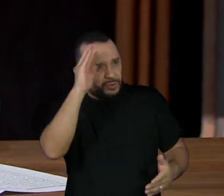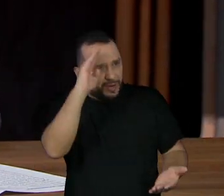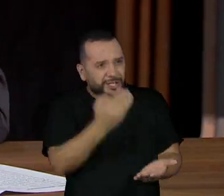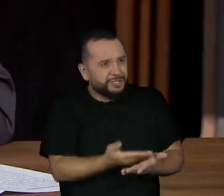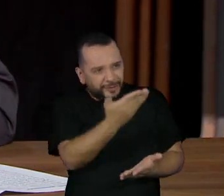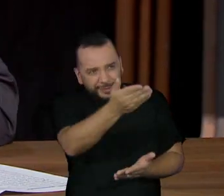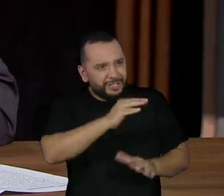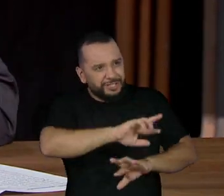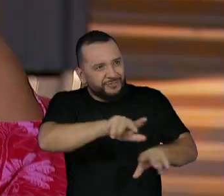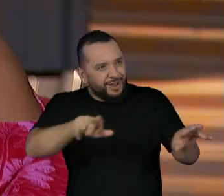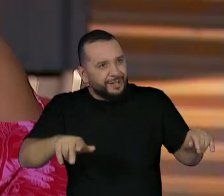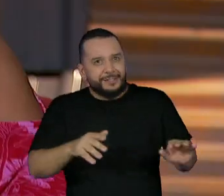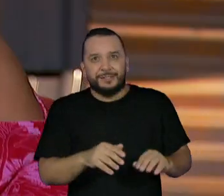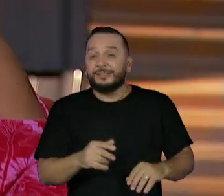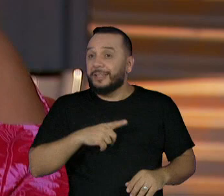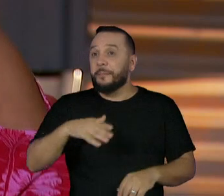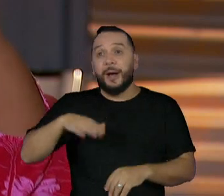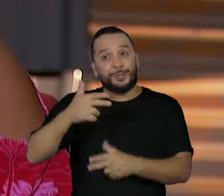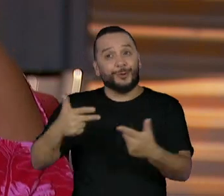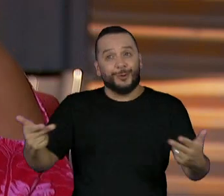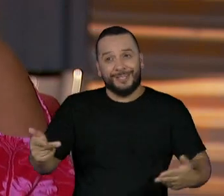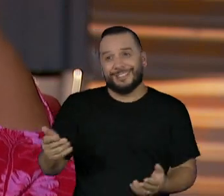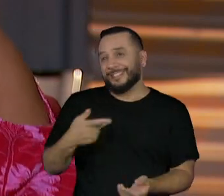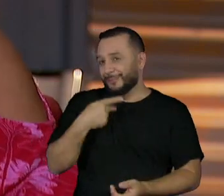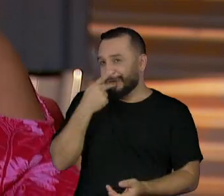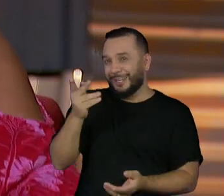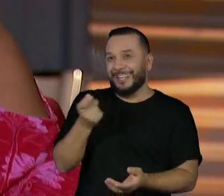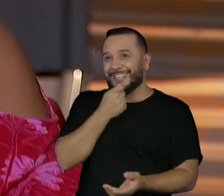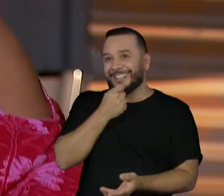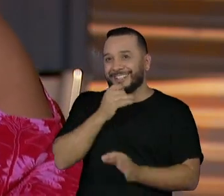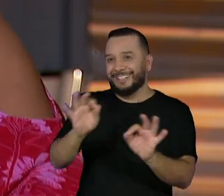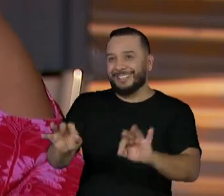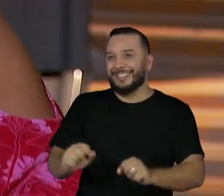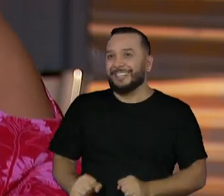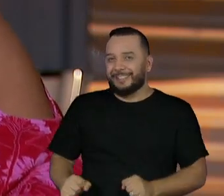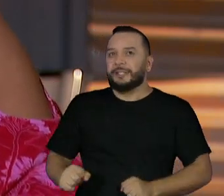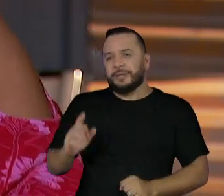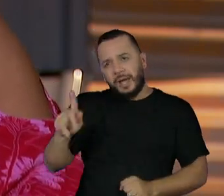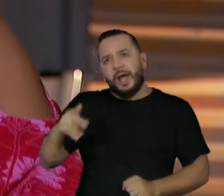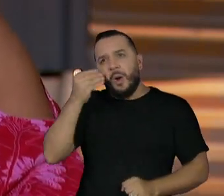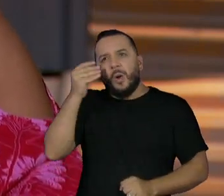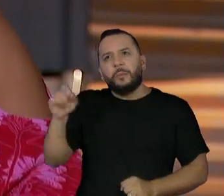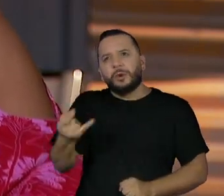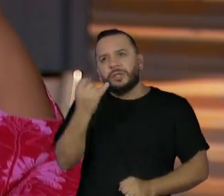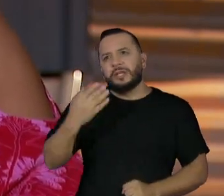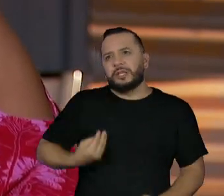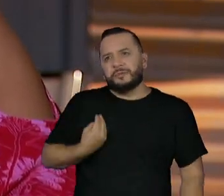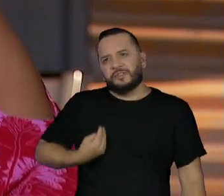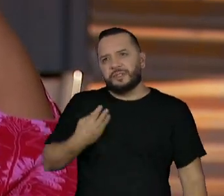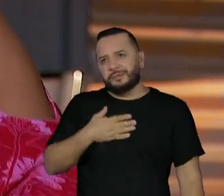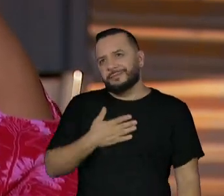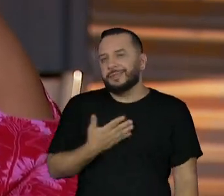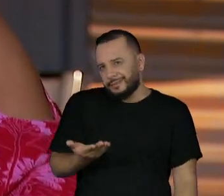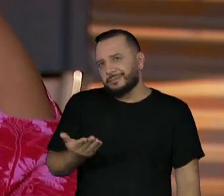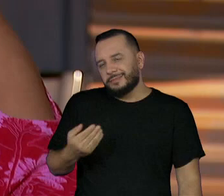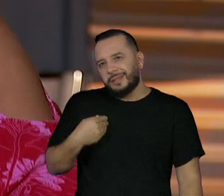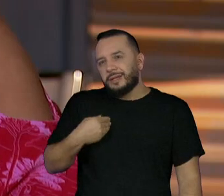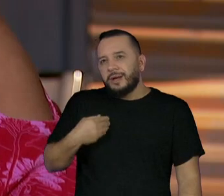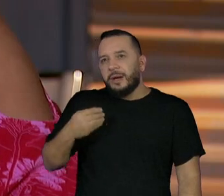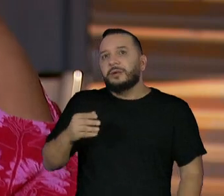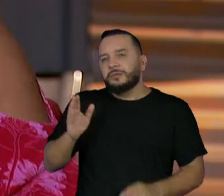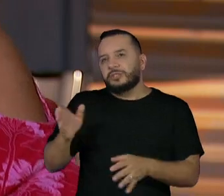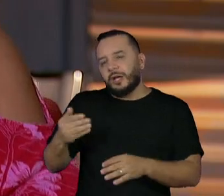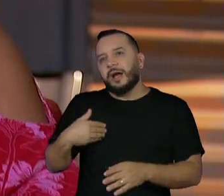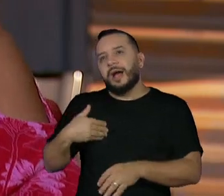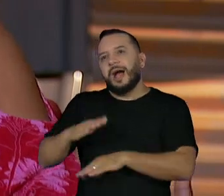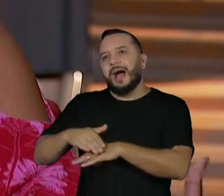tudo isso. Já. E olha que tem mais coisa, hein? Mas foram as oportunidades que eu tive na minha vida. É isso. Foram as políticas públicas,